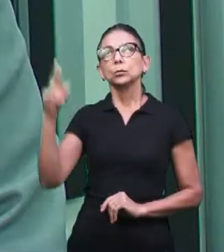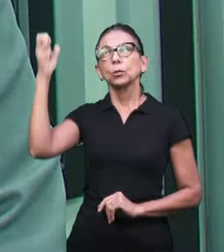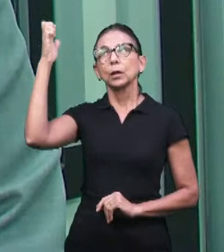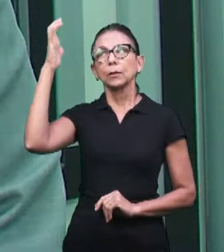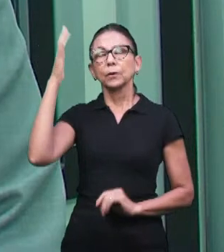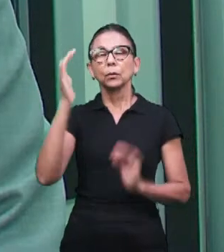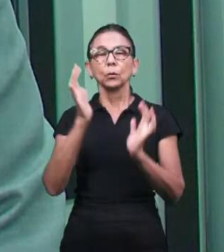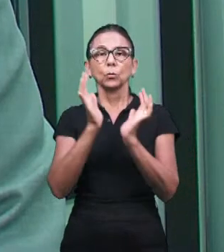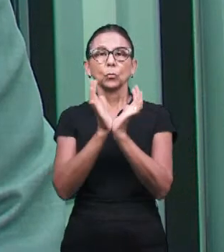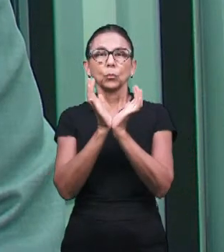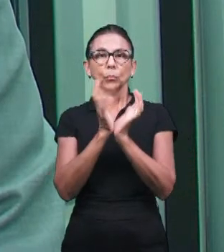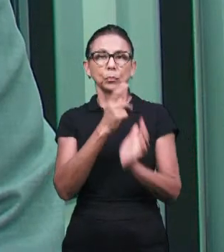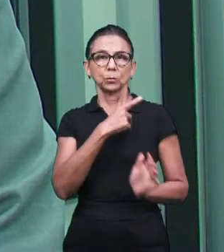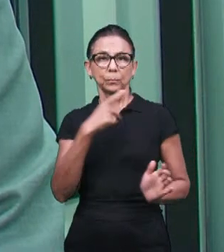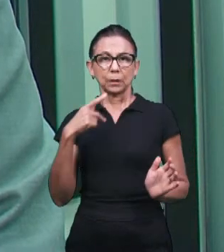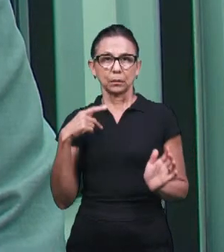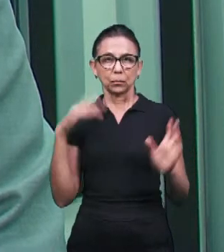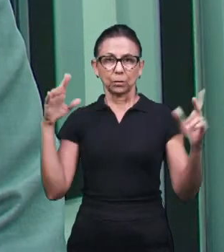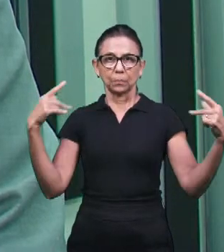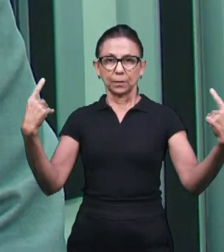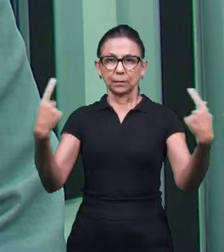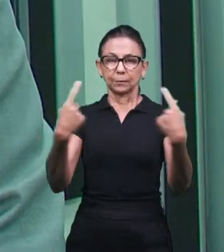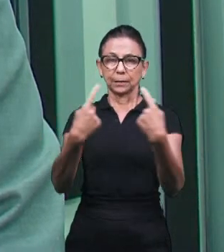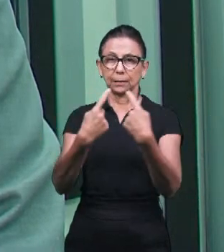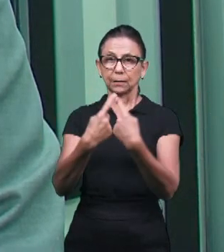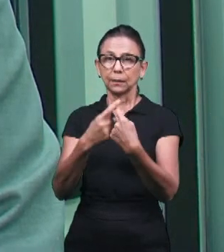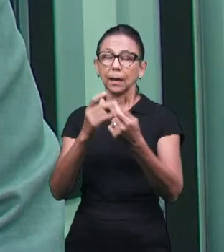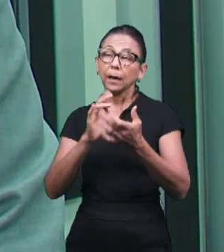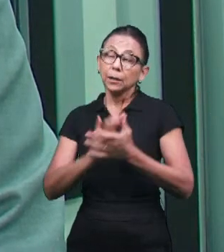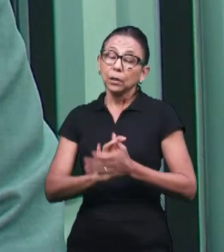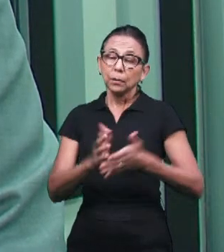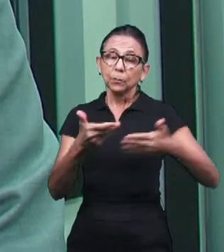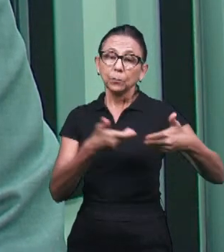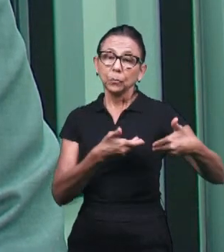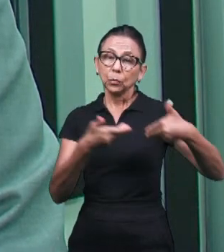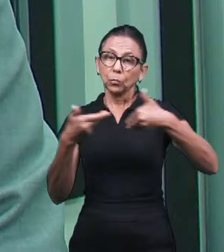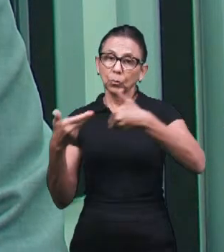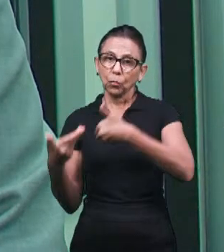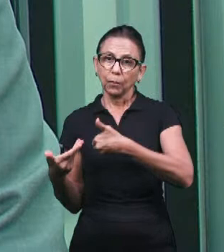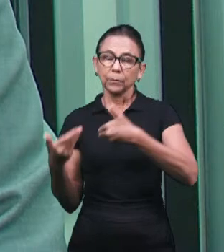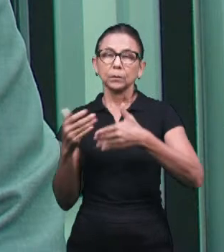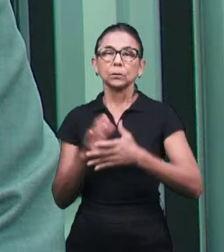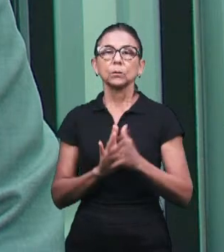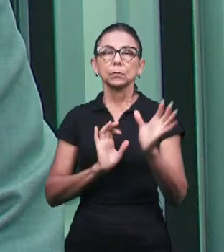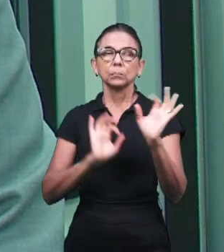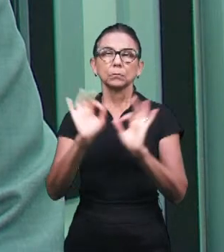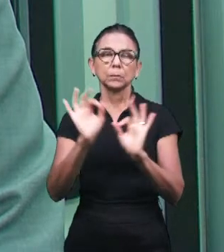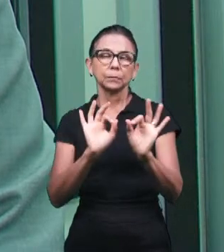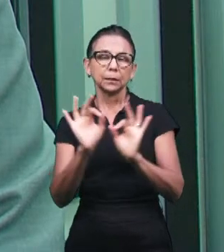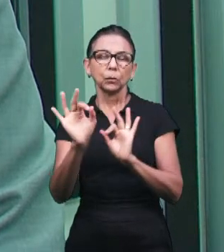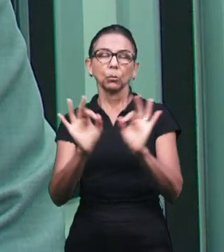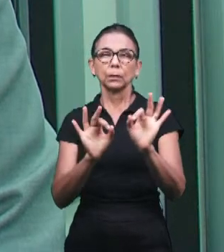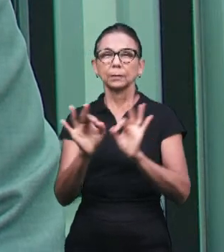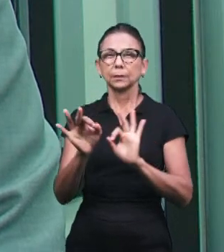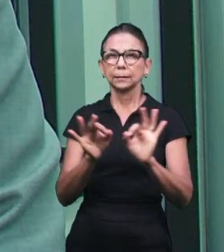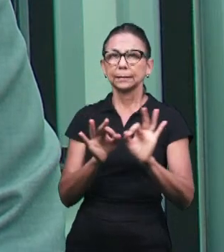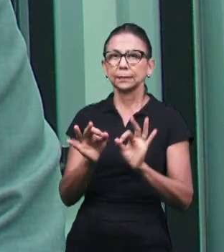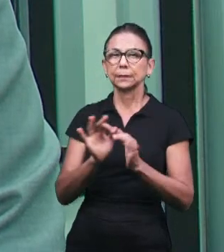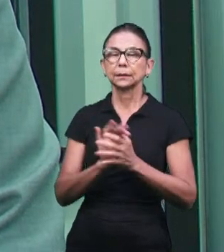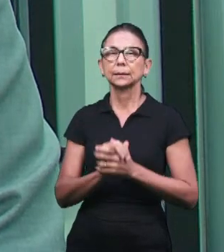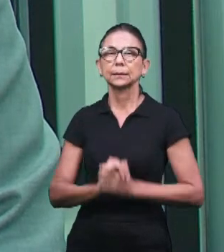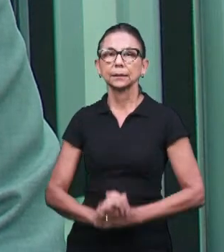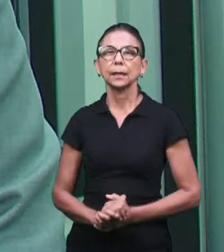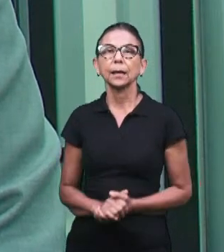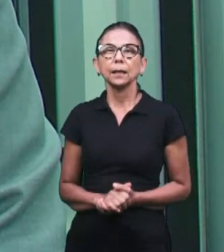O presbitério nos convidou para que nós coordenássemos a grande reunião pela experiência que nós tínhamos no